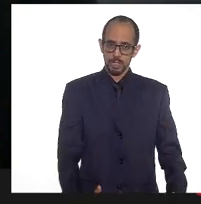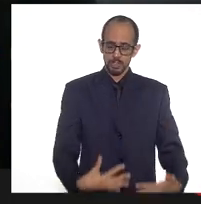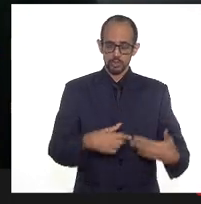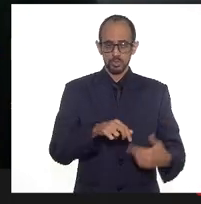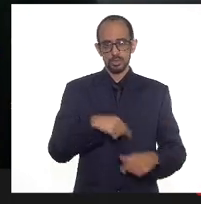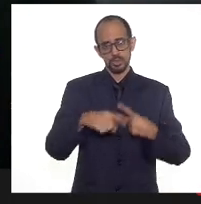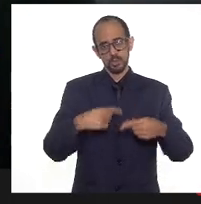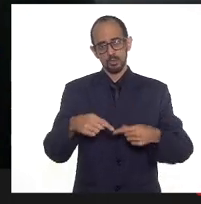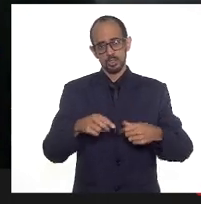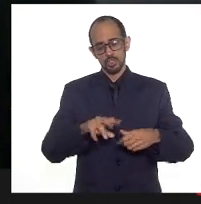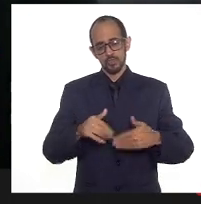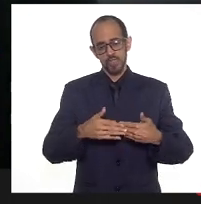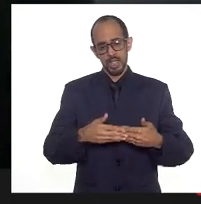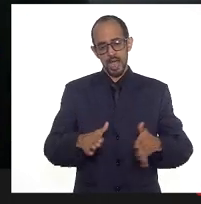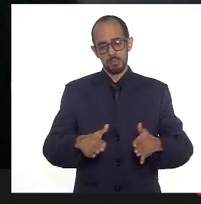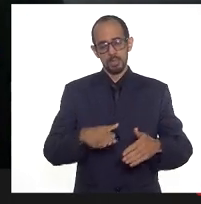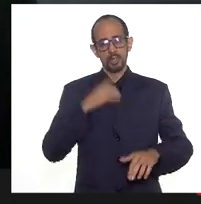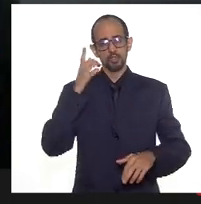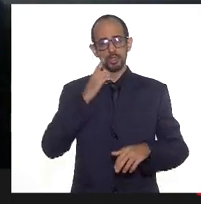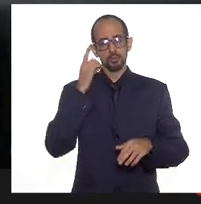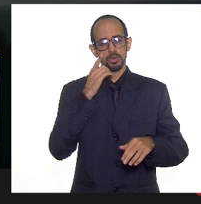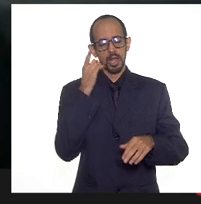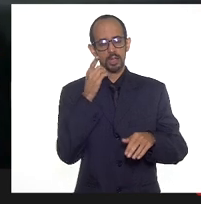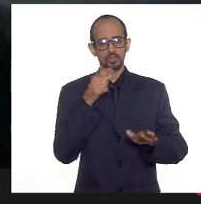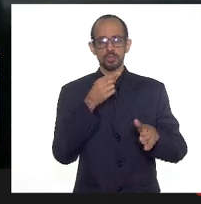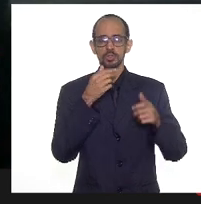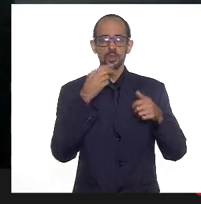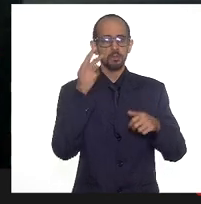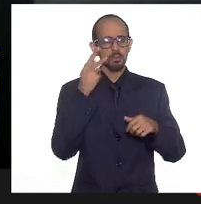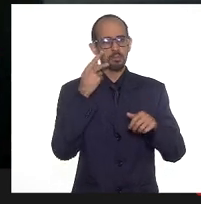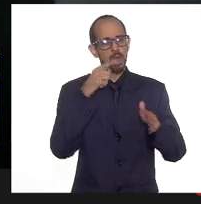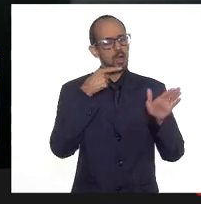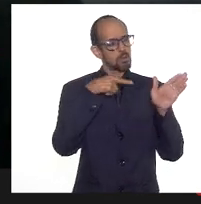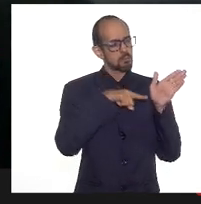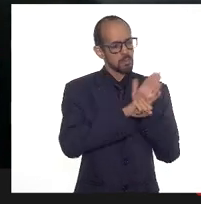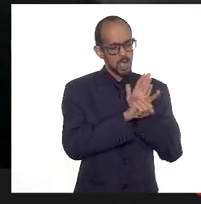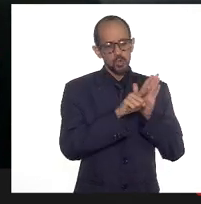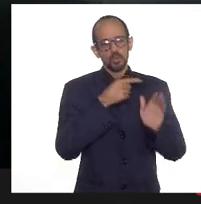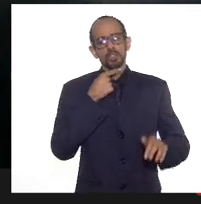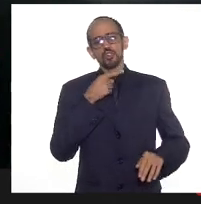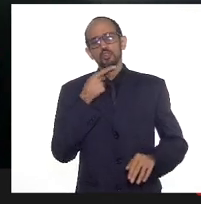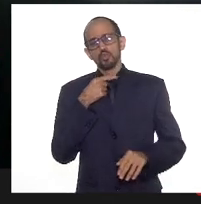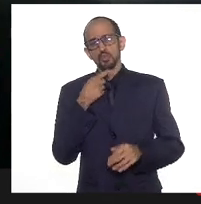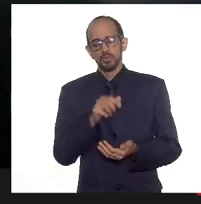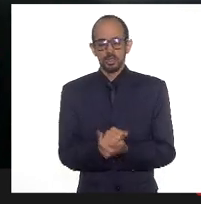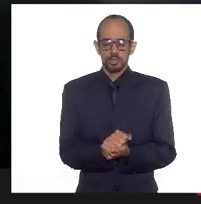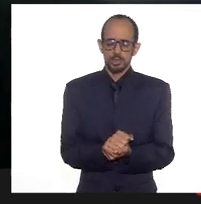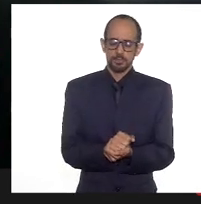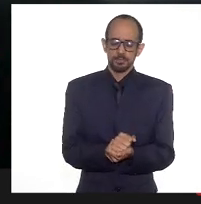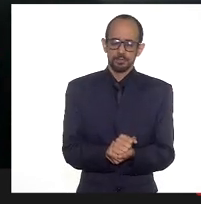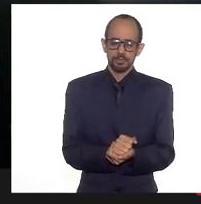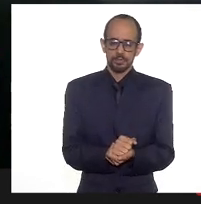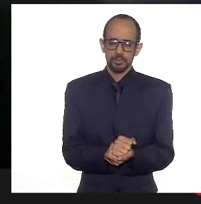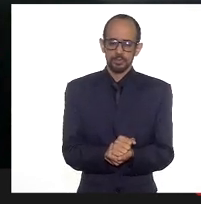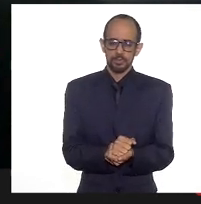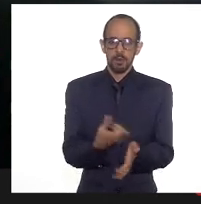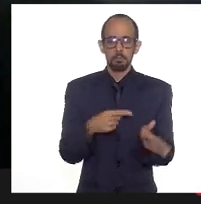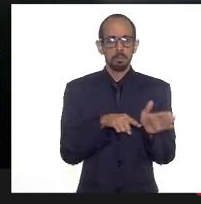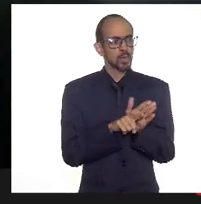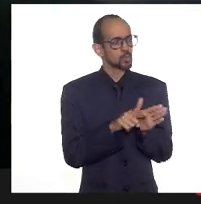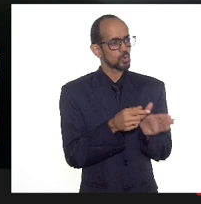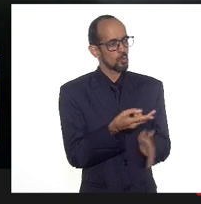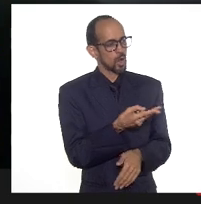vamos abrir aos deputados presentes para possíveis questionamentos. Indagam. Qual das